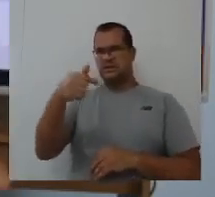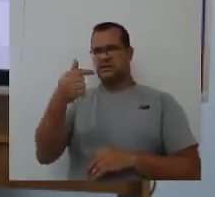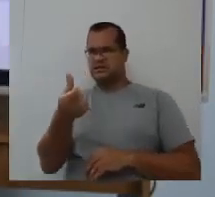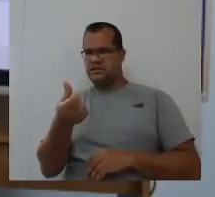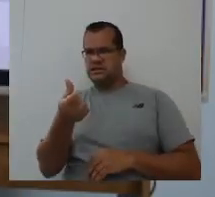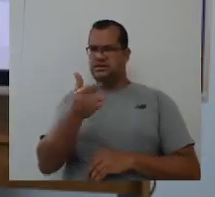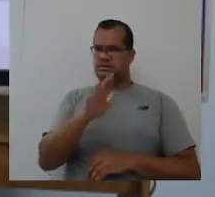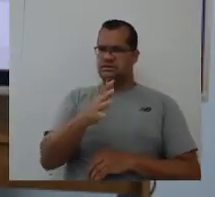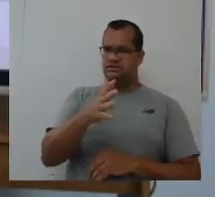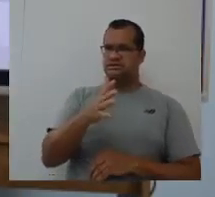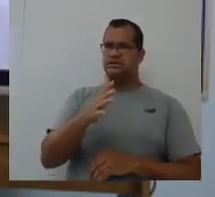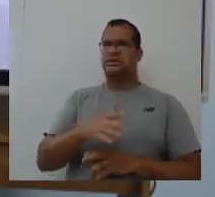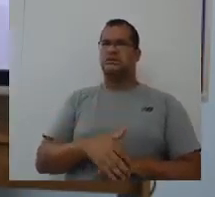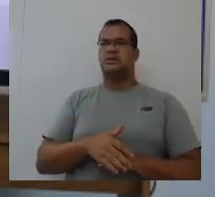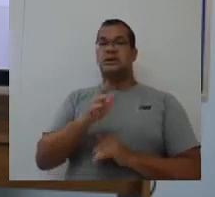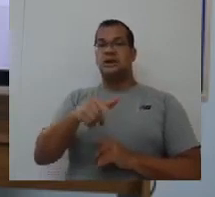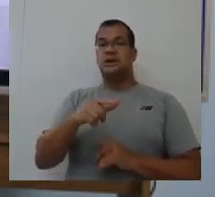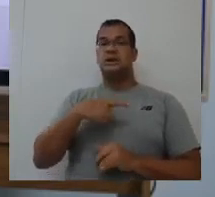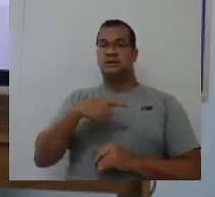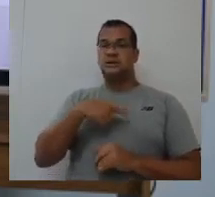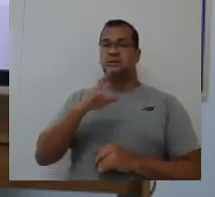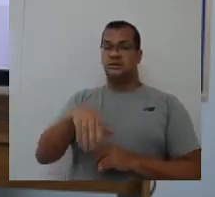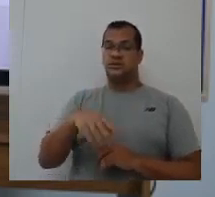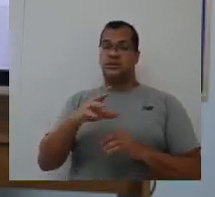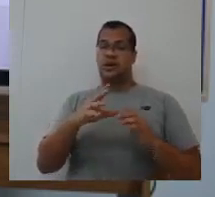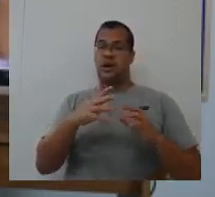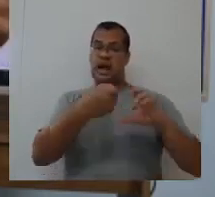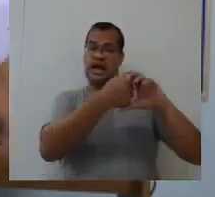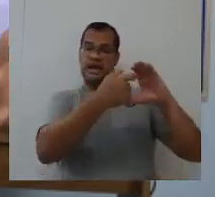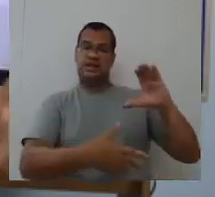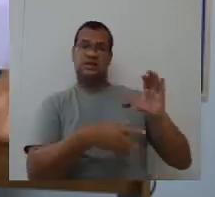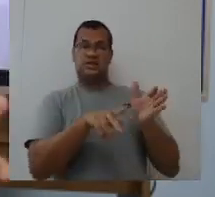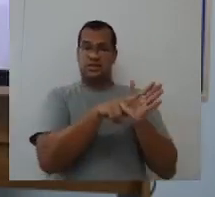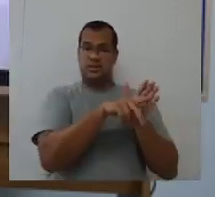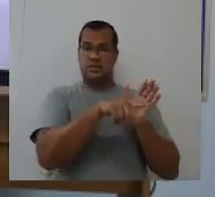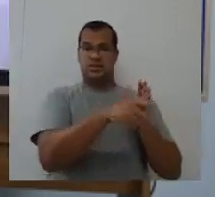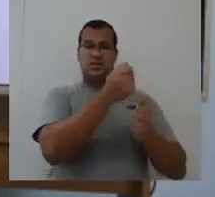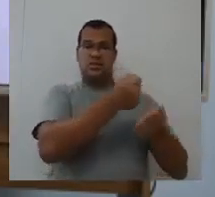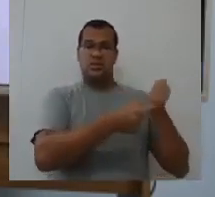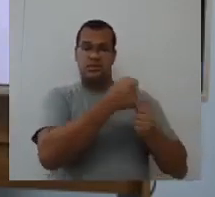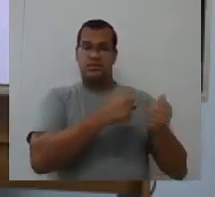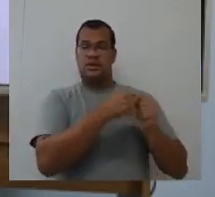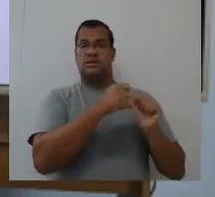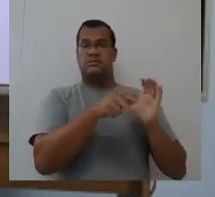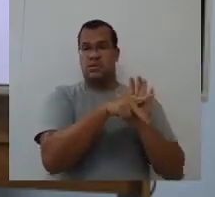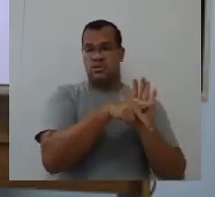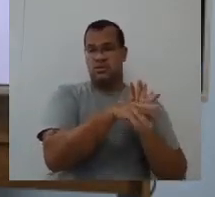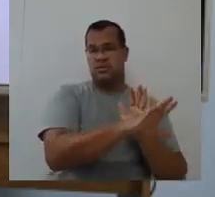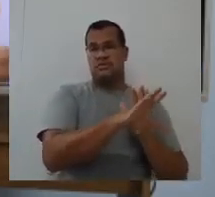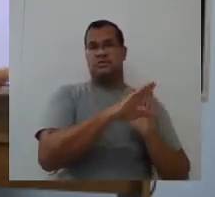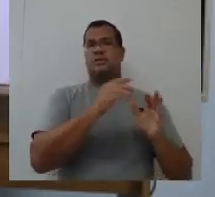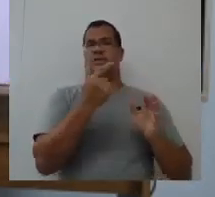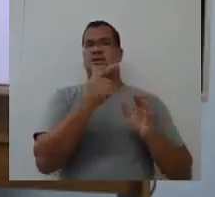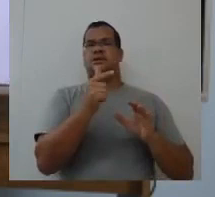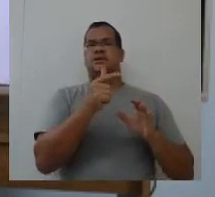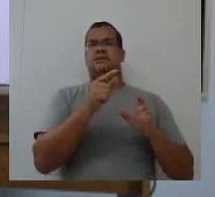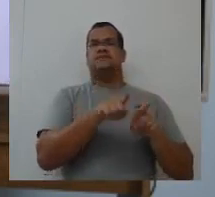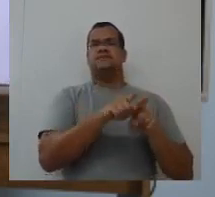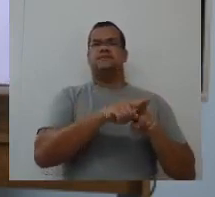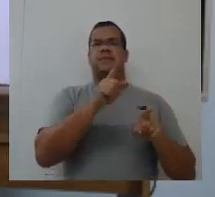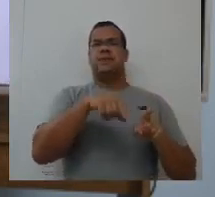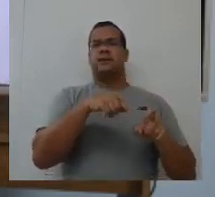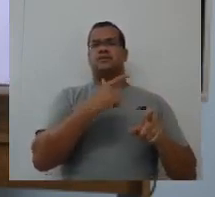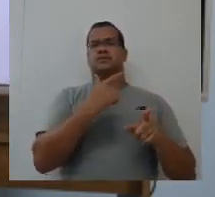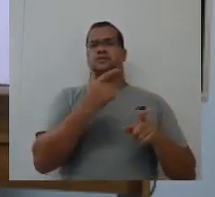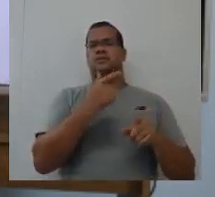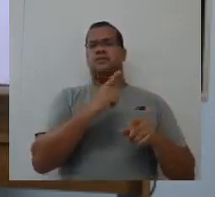1776, né? Ele cria uma característica própria, então desenvolveu uma economia própria, não passou por uma